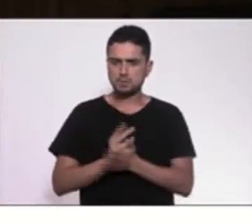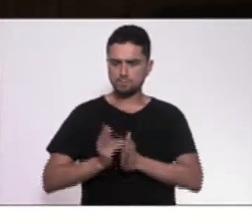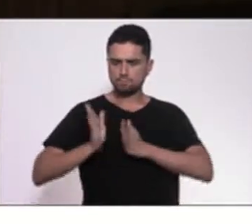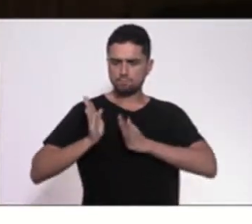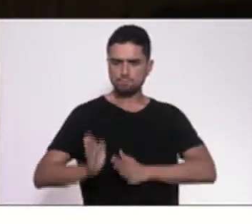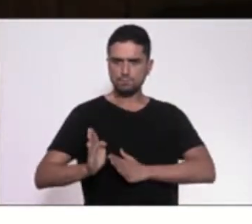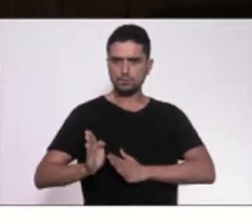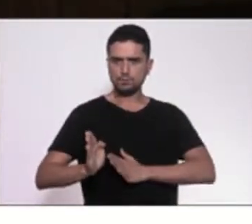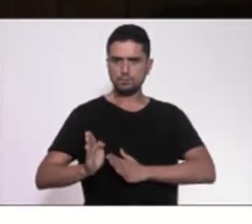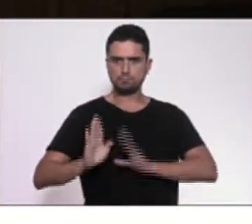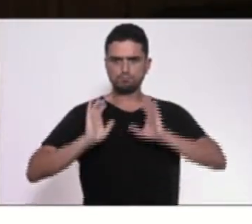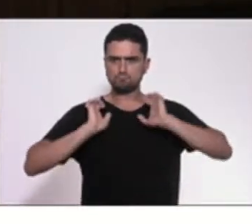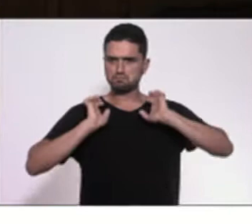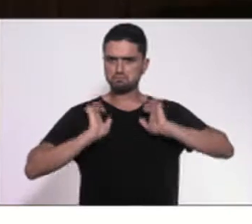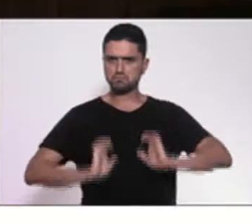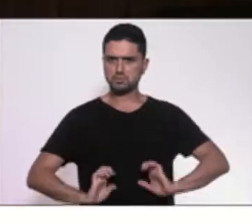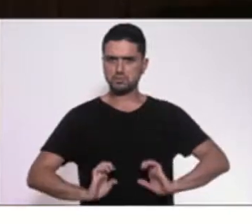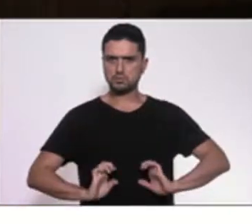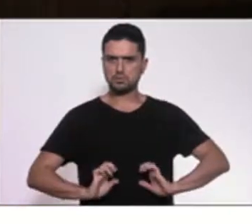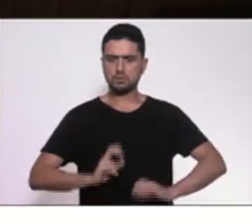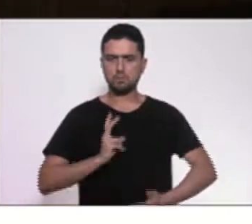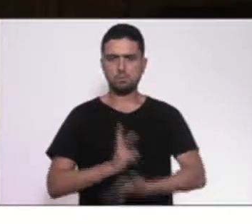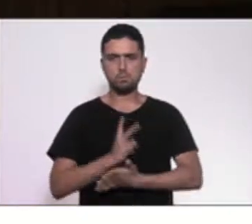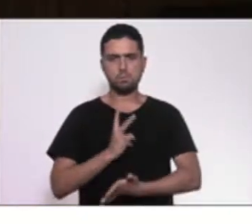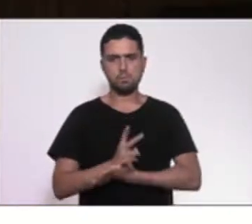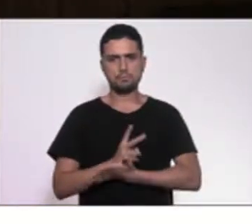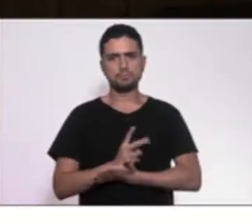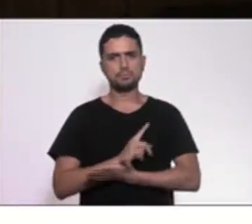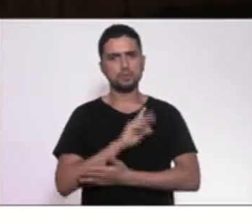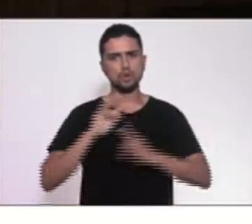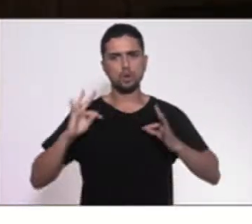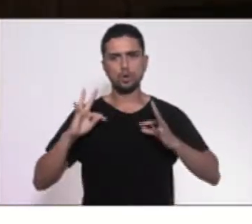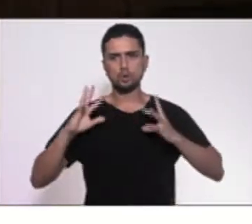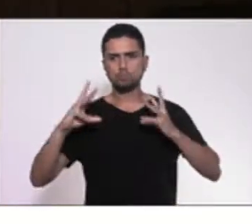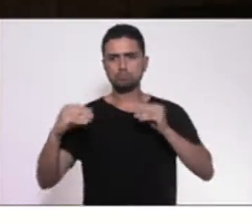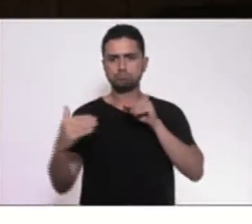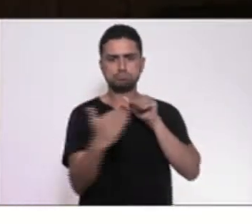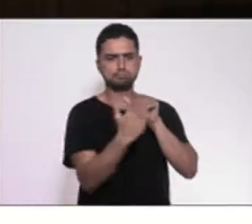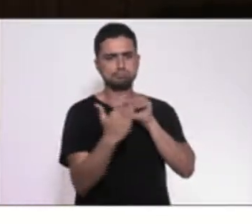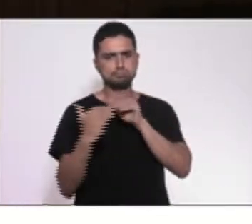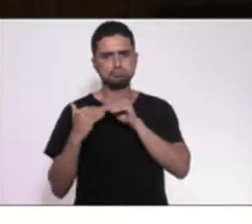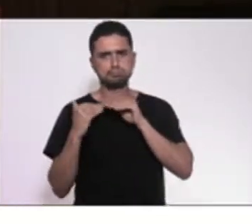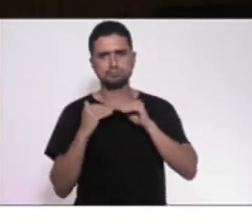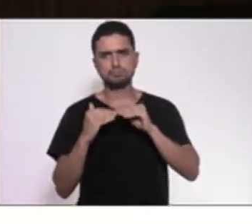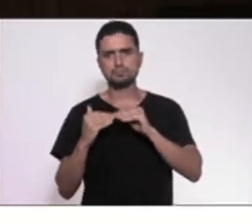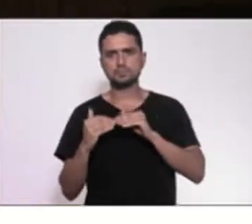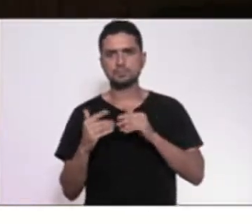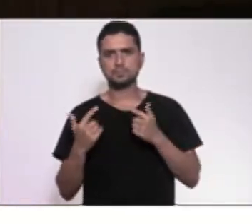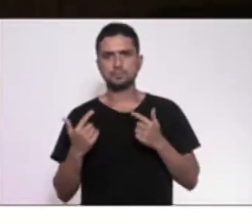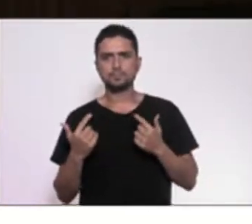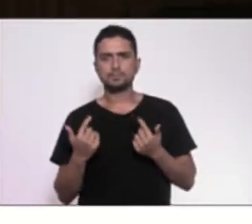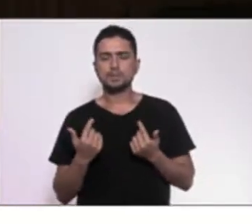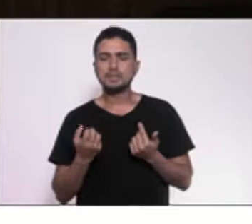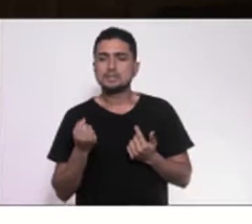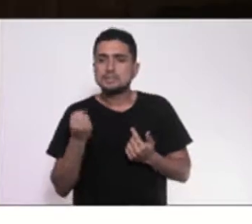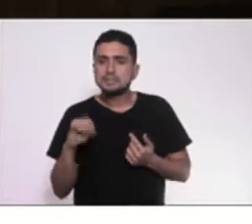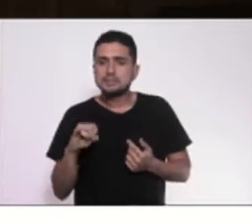firme, e nisso havia consenso, que não havia saída para o